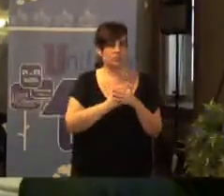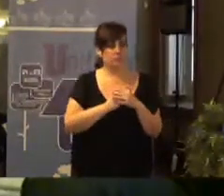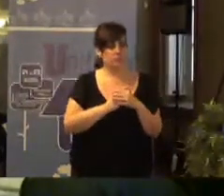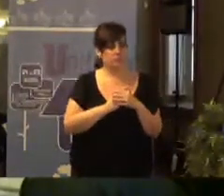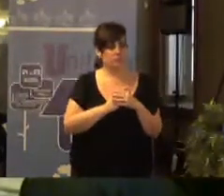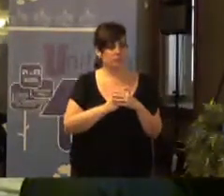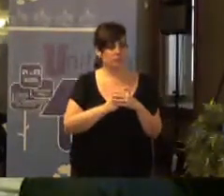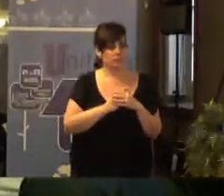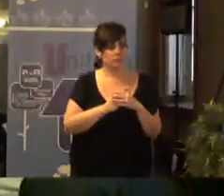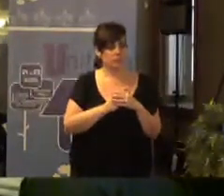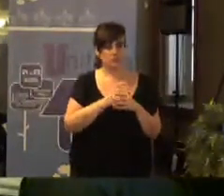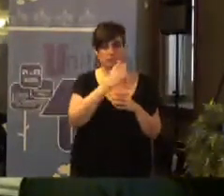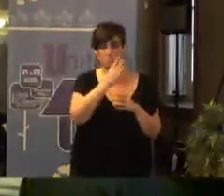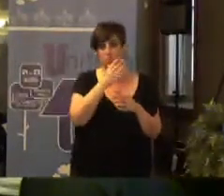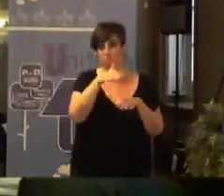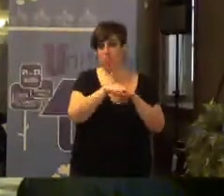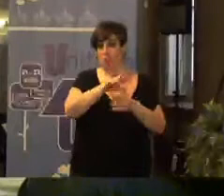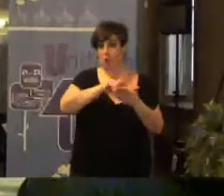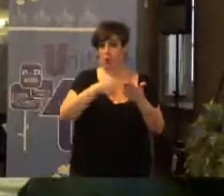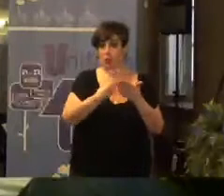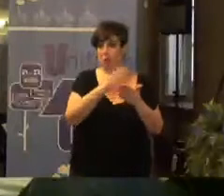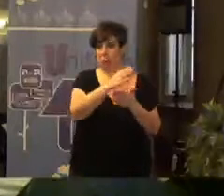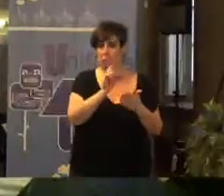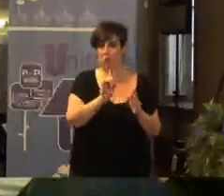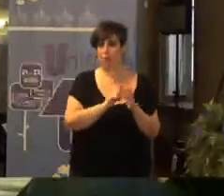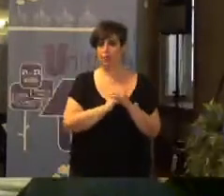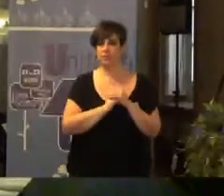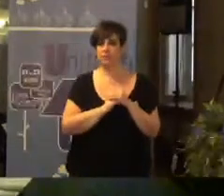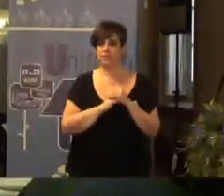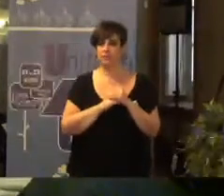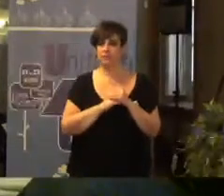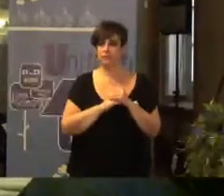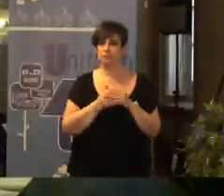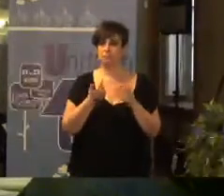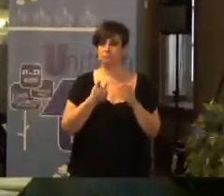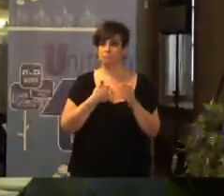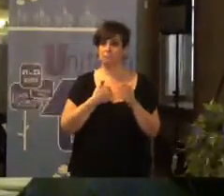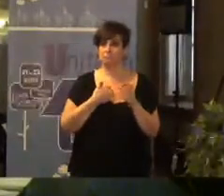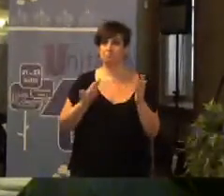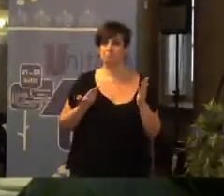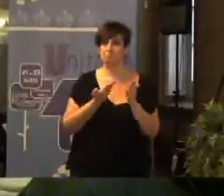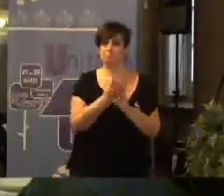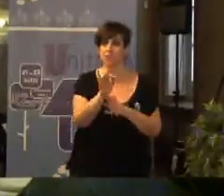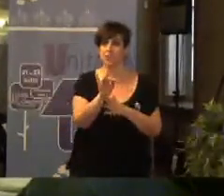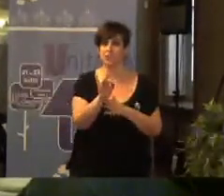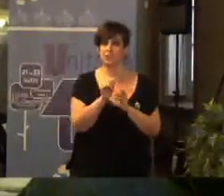que é importante é que eu saiba para onde é que vou e que isso sejam etapas. É um bocadinho assim que